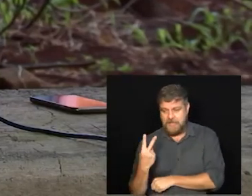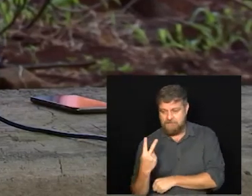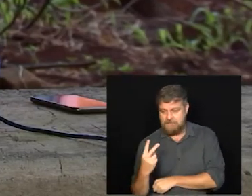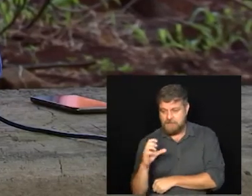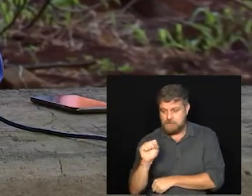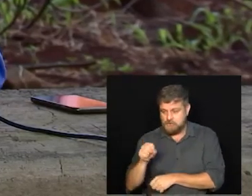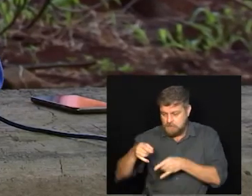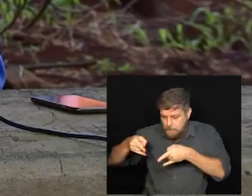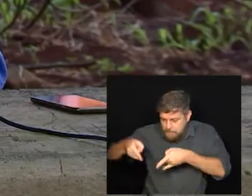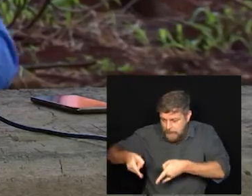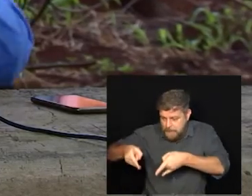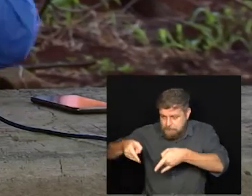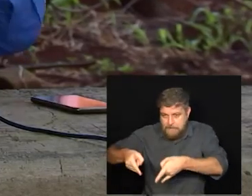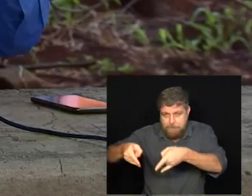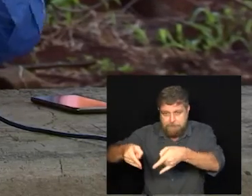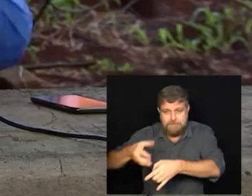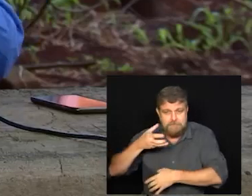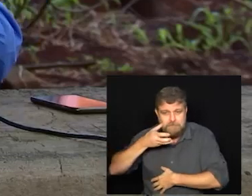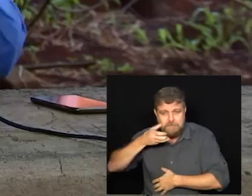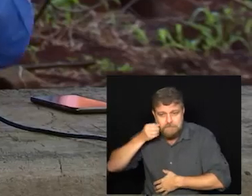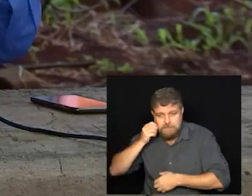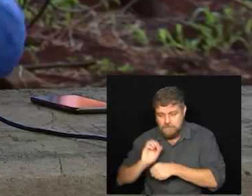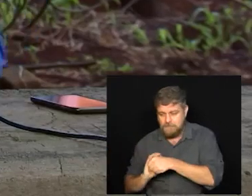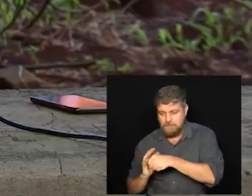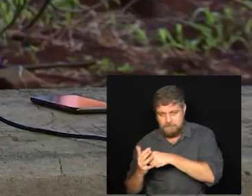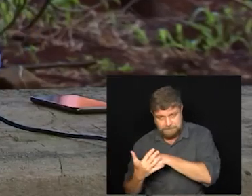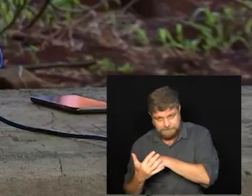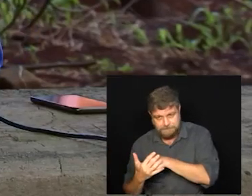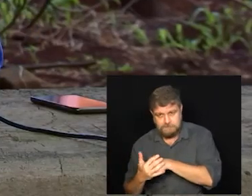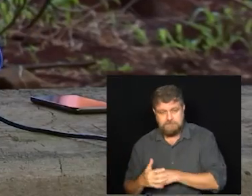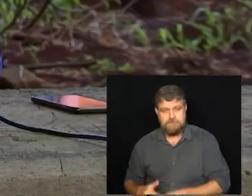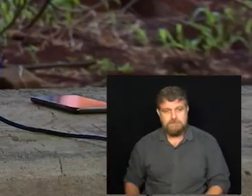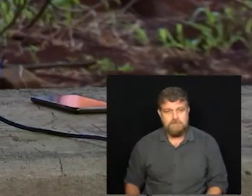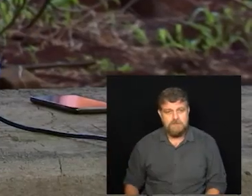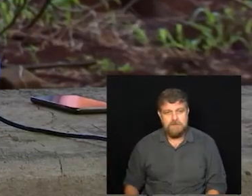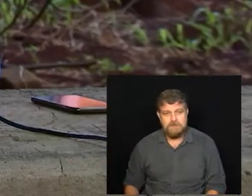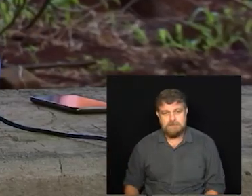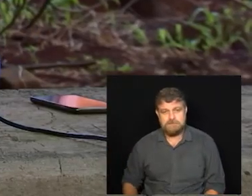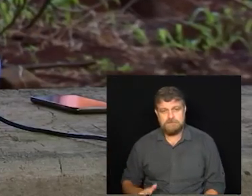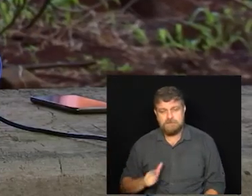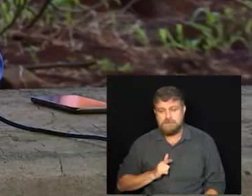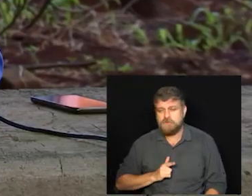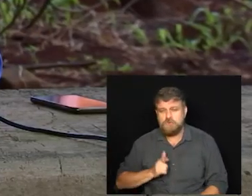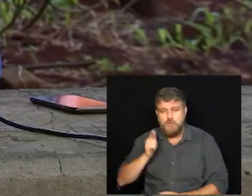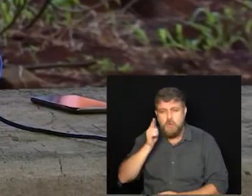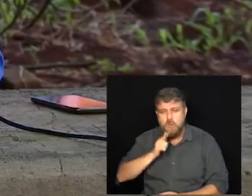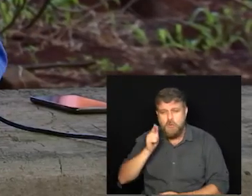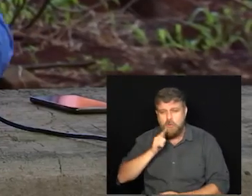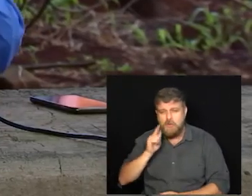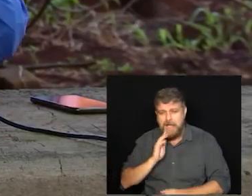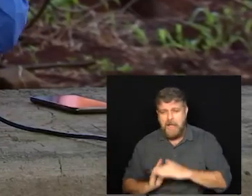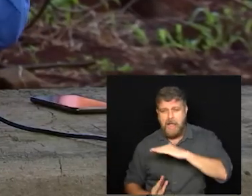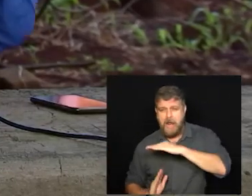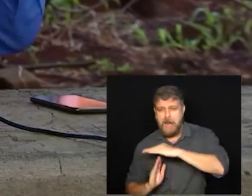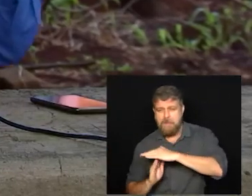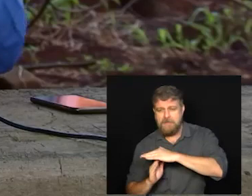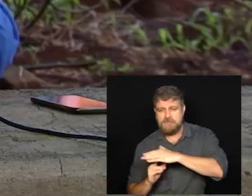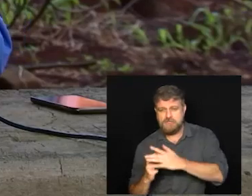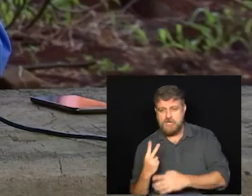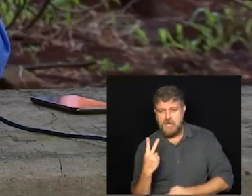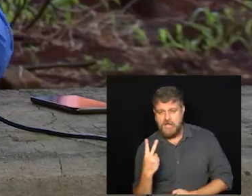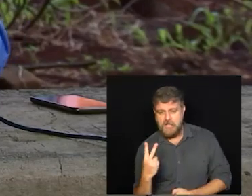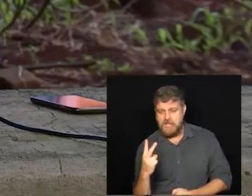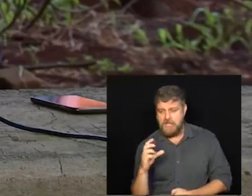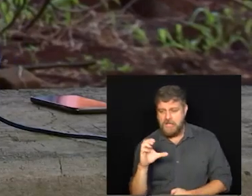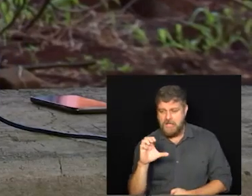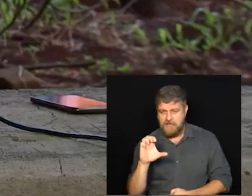leitos destinados, né? Porque tem isolamento e tudo mais, né? A gente consegue chegar até um máximo de 28 num